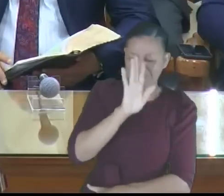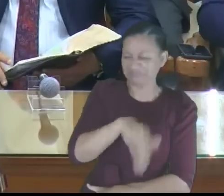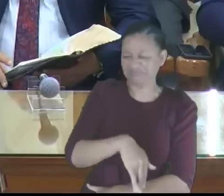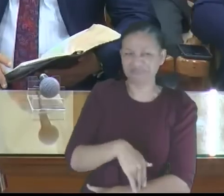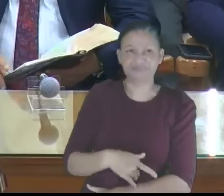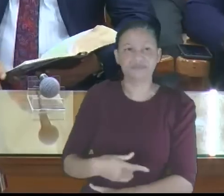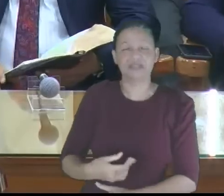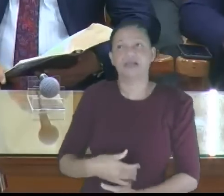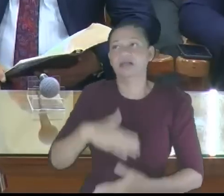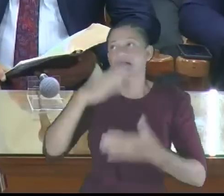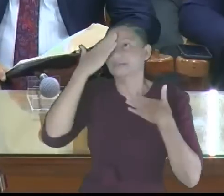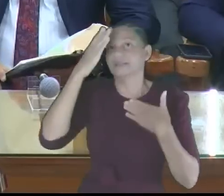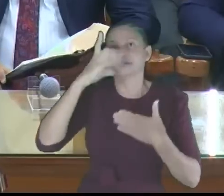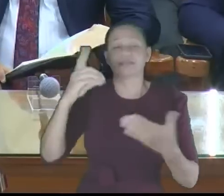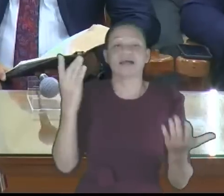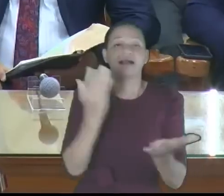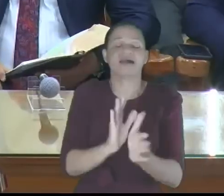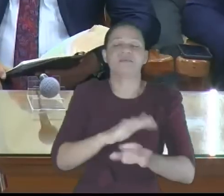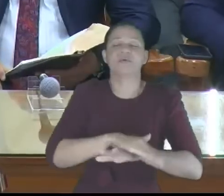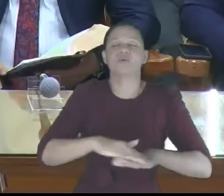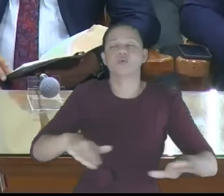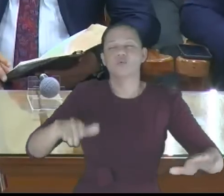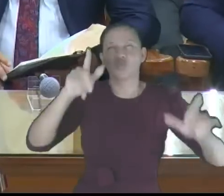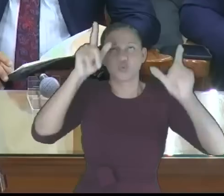Graças a Deus que hoje não tem mais.